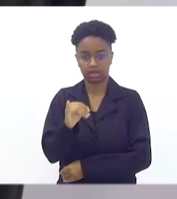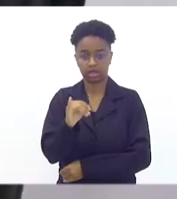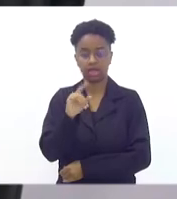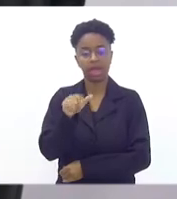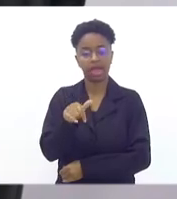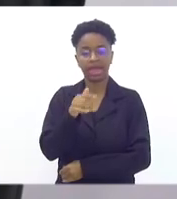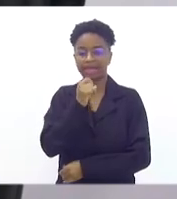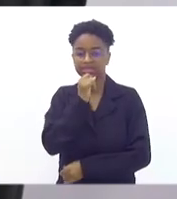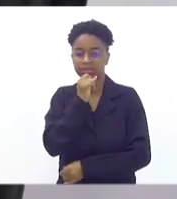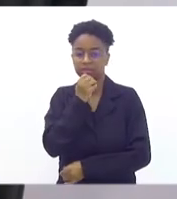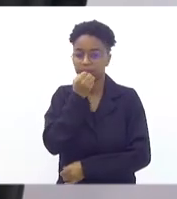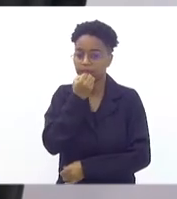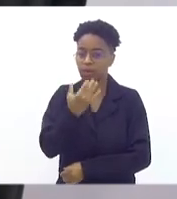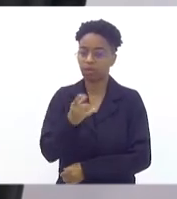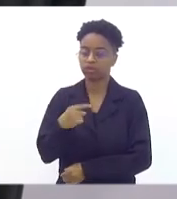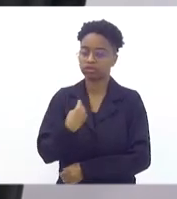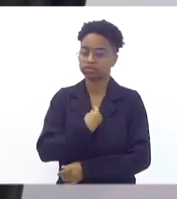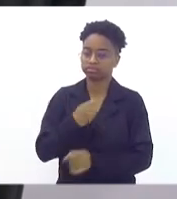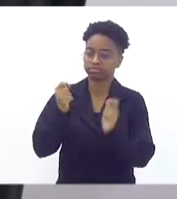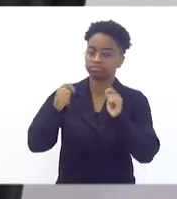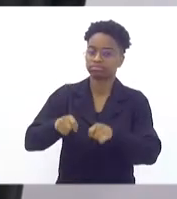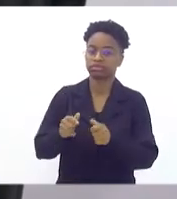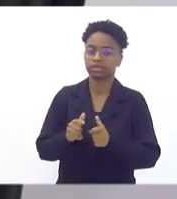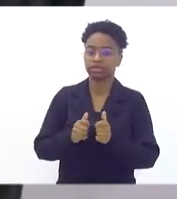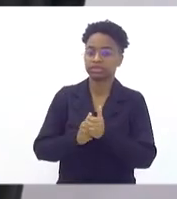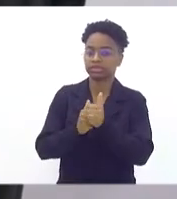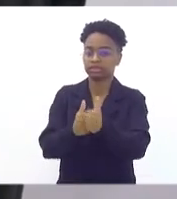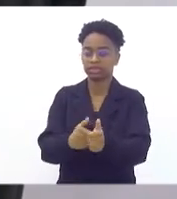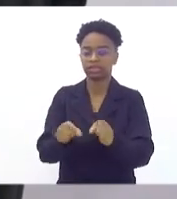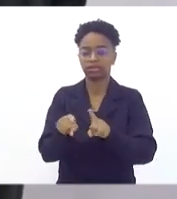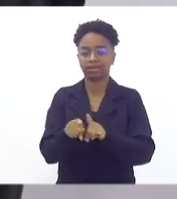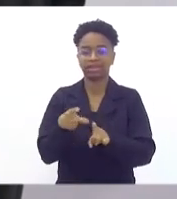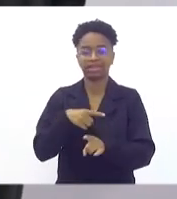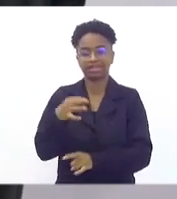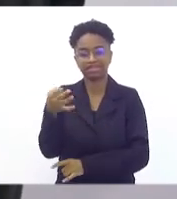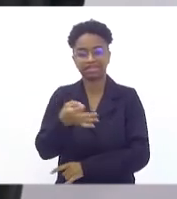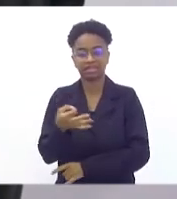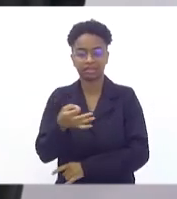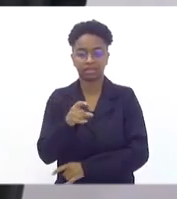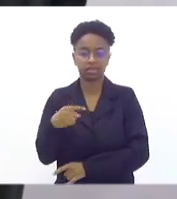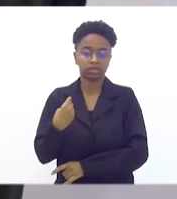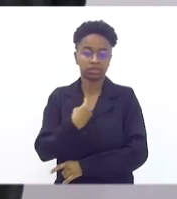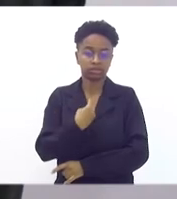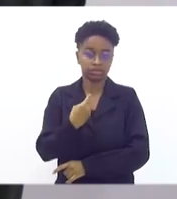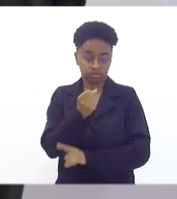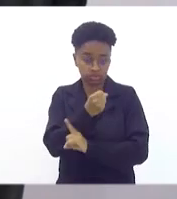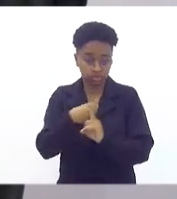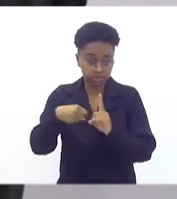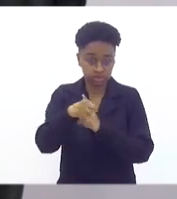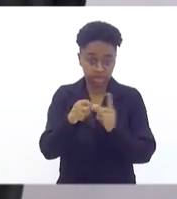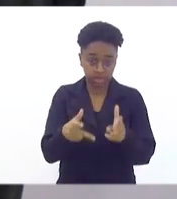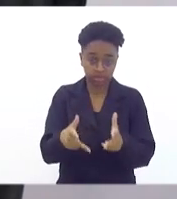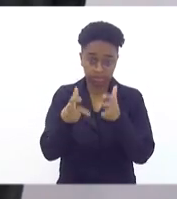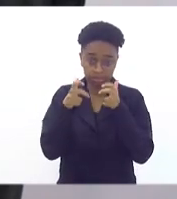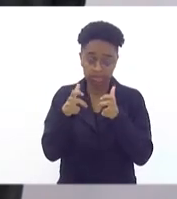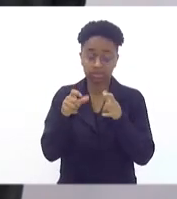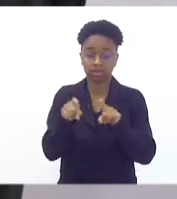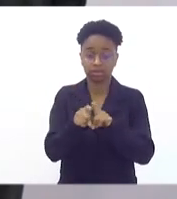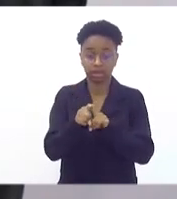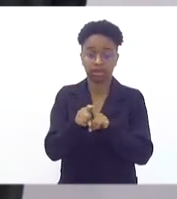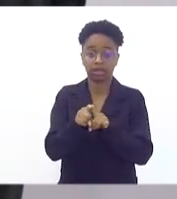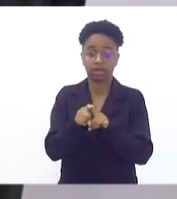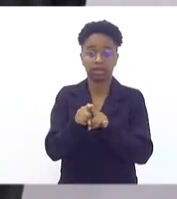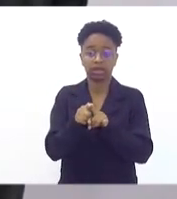é um bom exemplo a ser seguido e tem a mais absoluta convicção que já será encarado ansiedade por parte da Imprensa